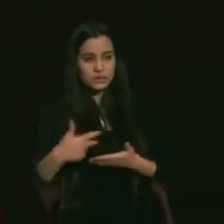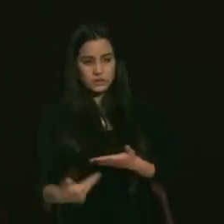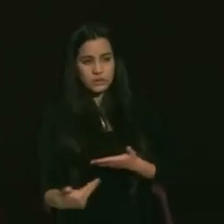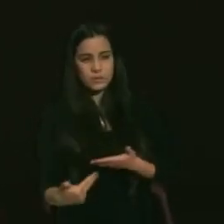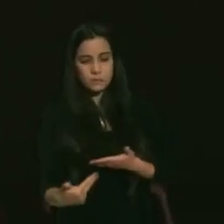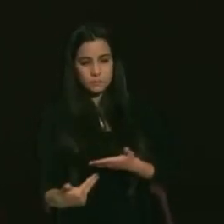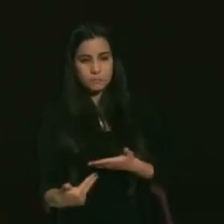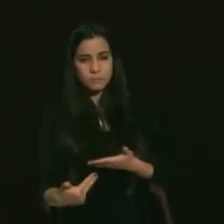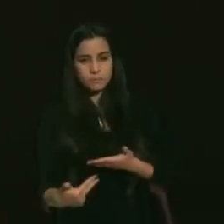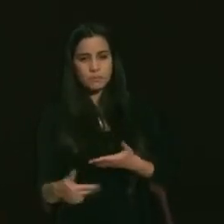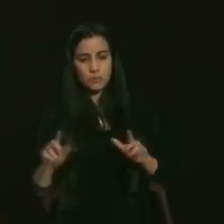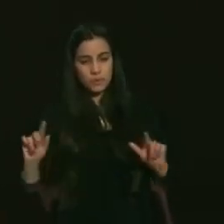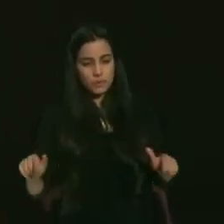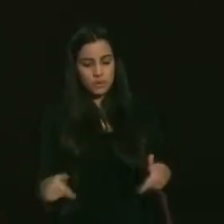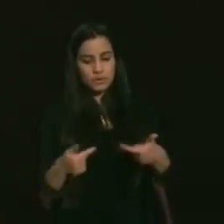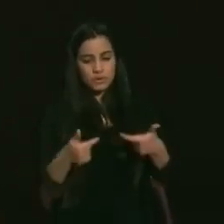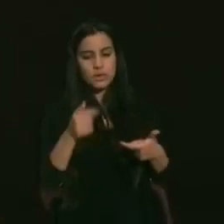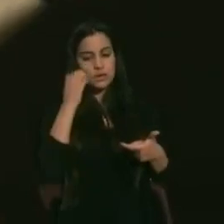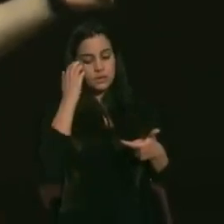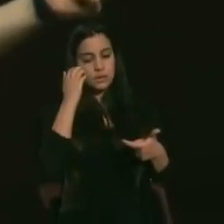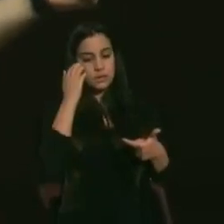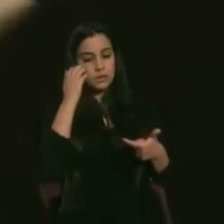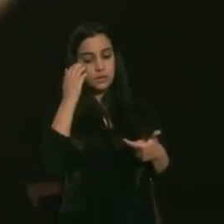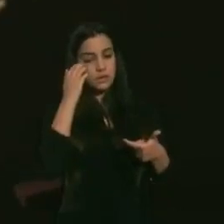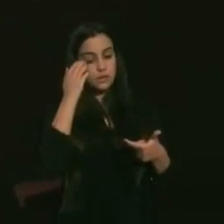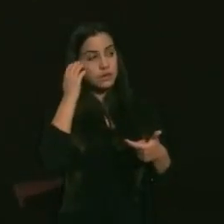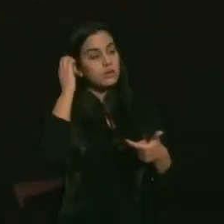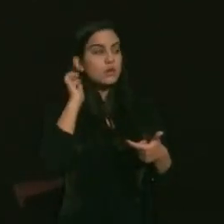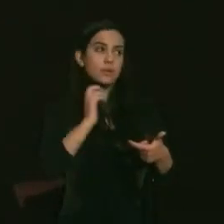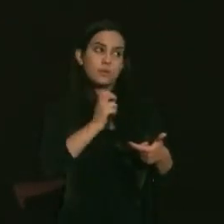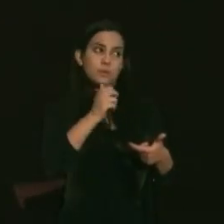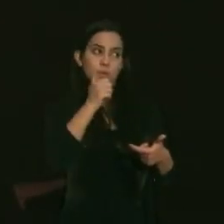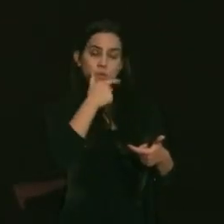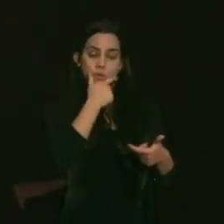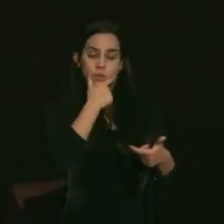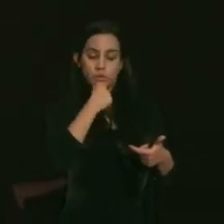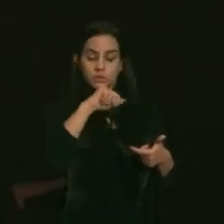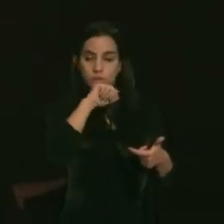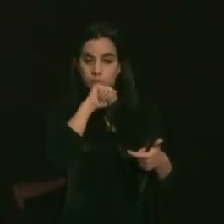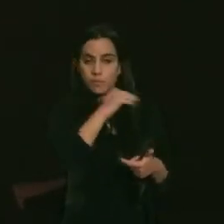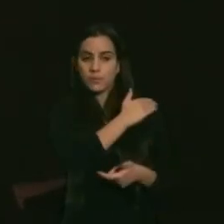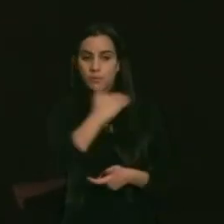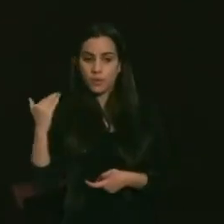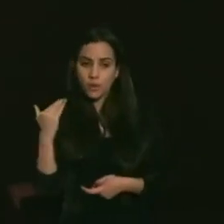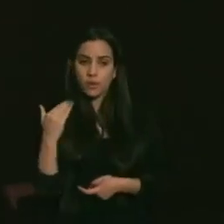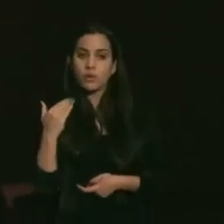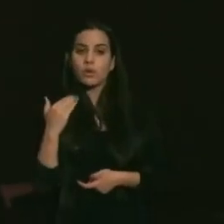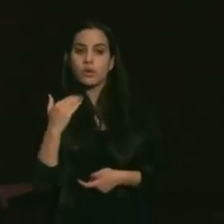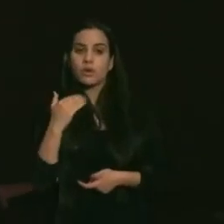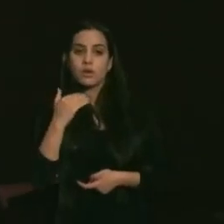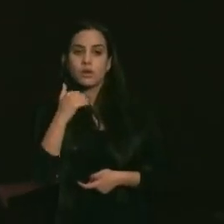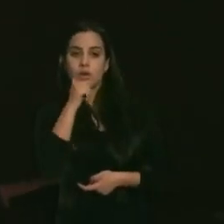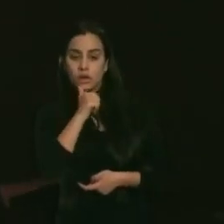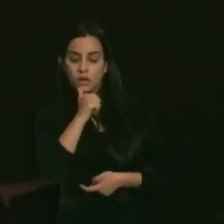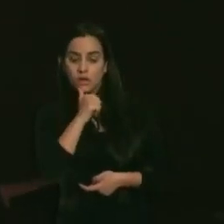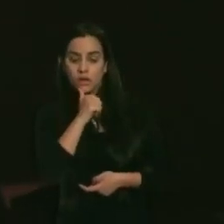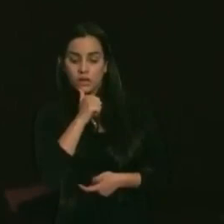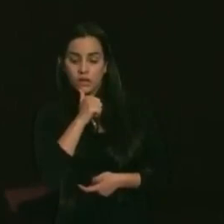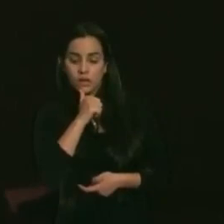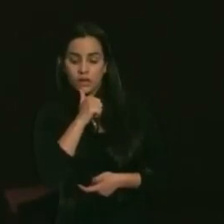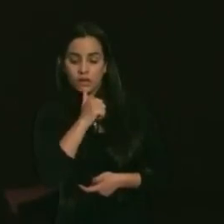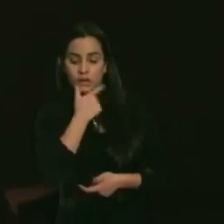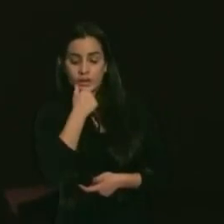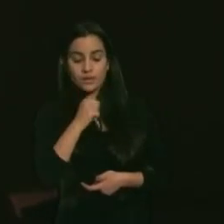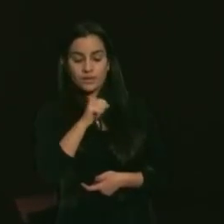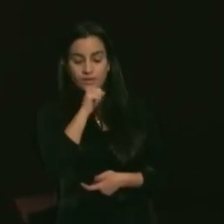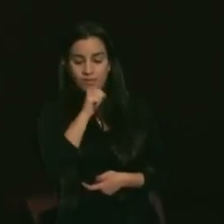quando a batalha acontece e o seu pai morre, seu avô morre, Saul morre.